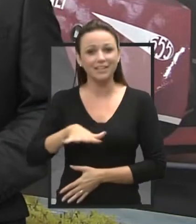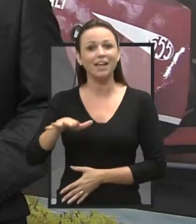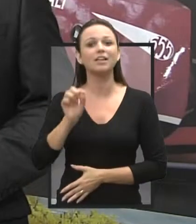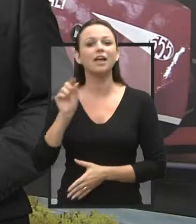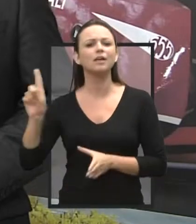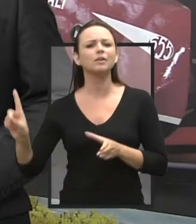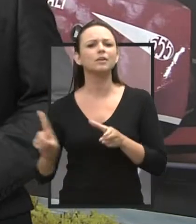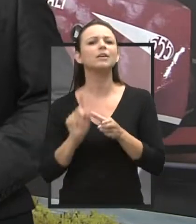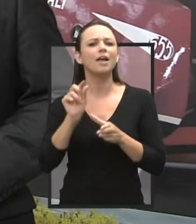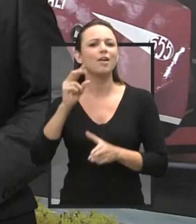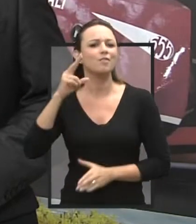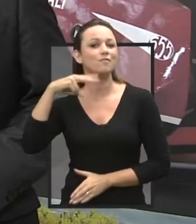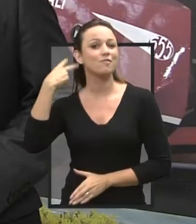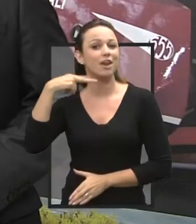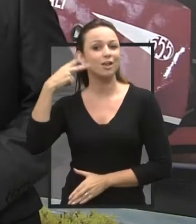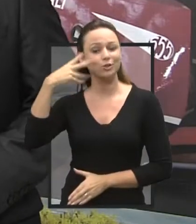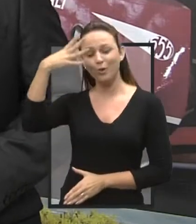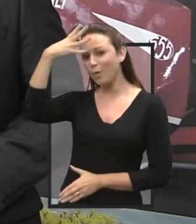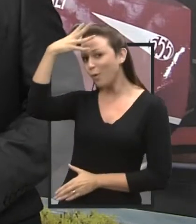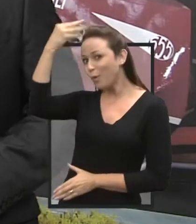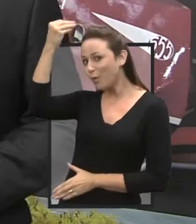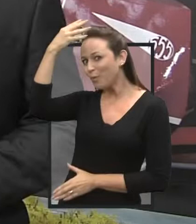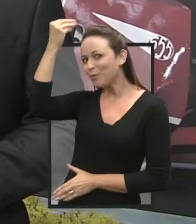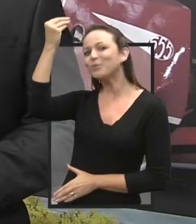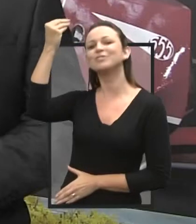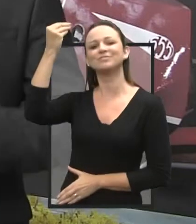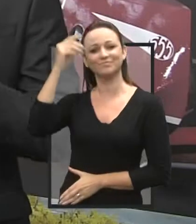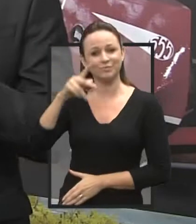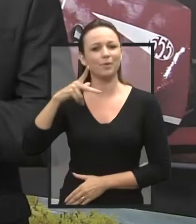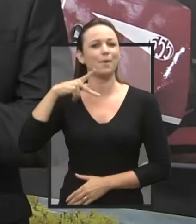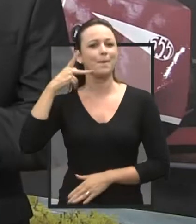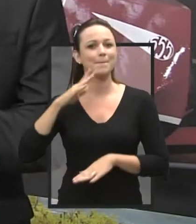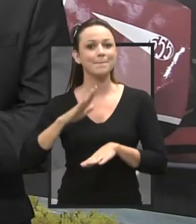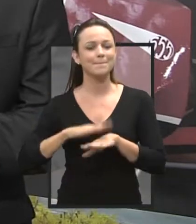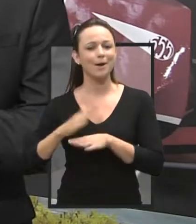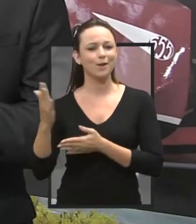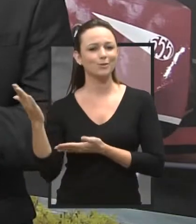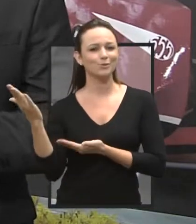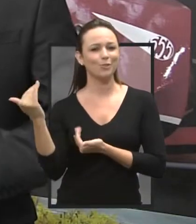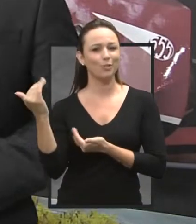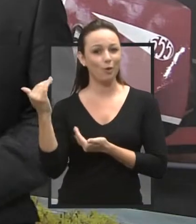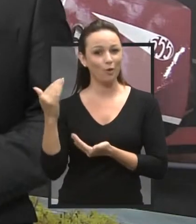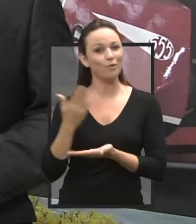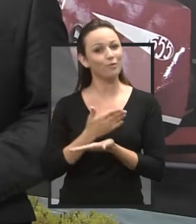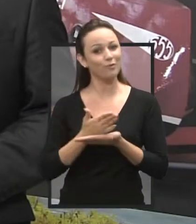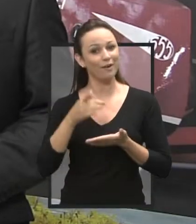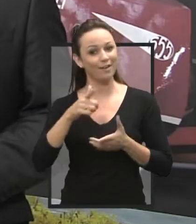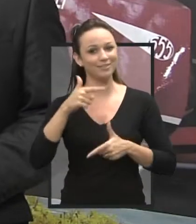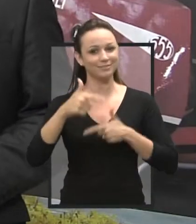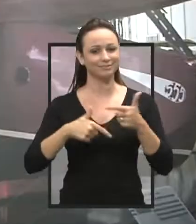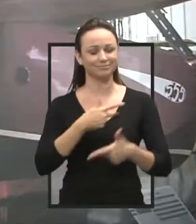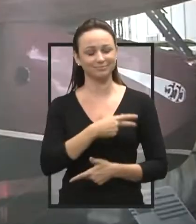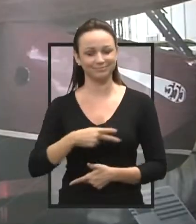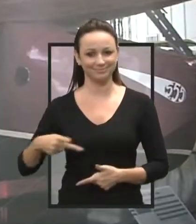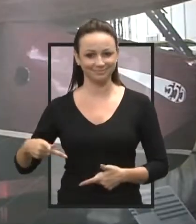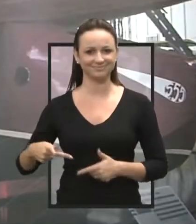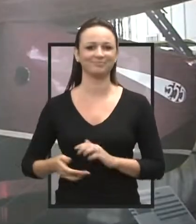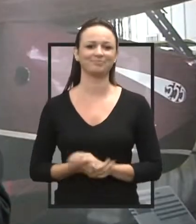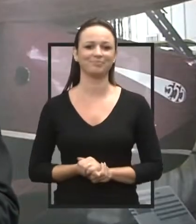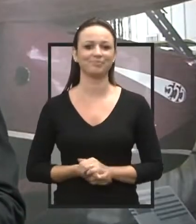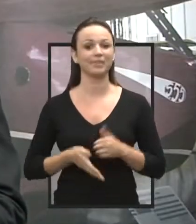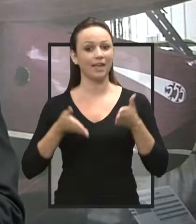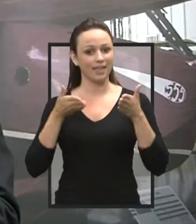pelo vereador Lucas de Barros Flores, o parlamentar mais jovem a exercer esta função.